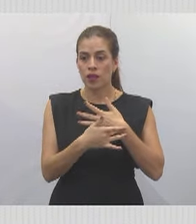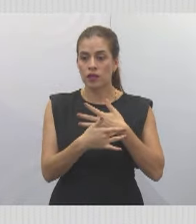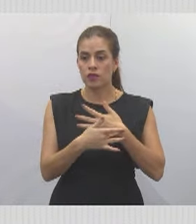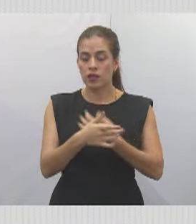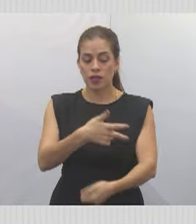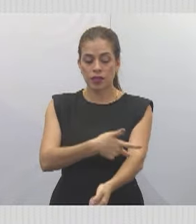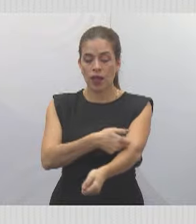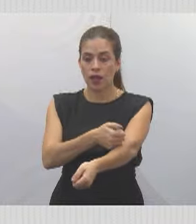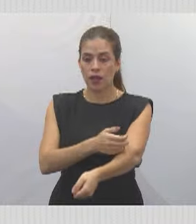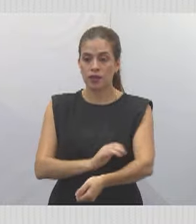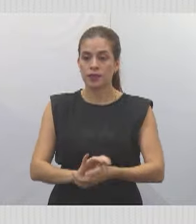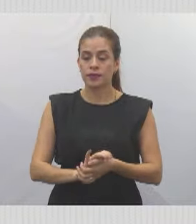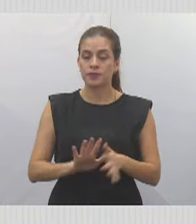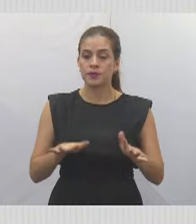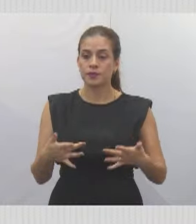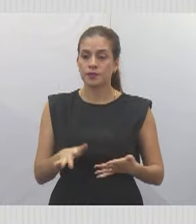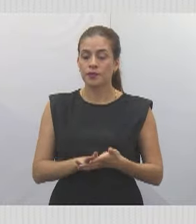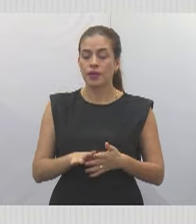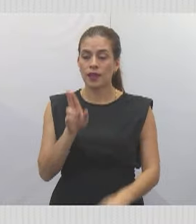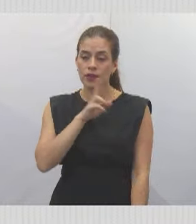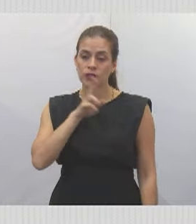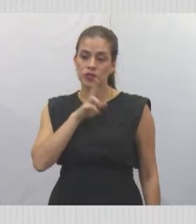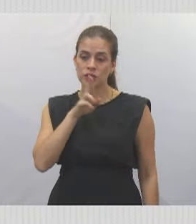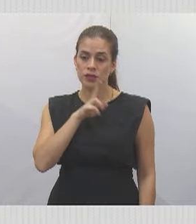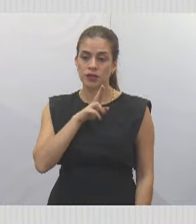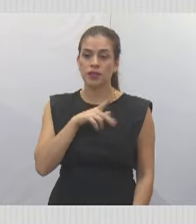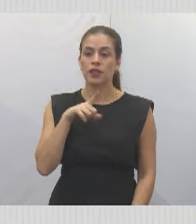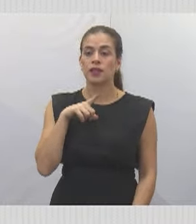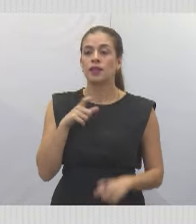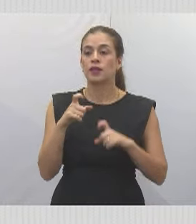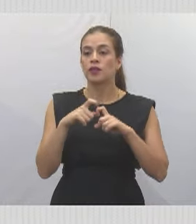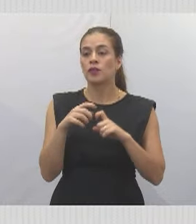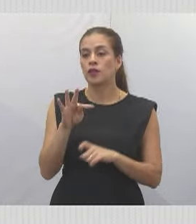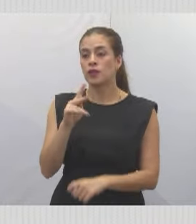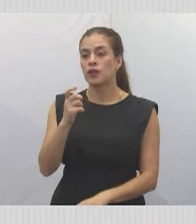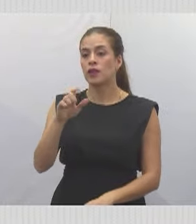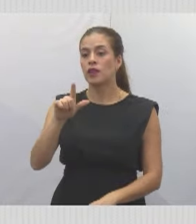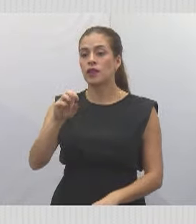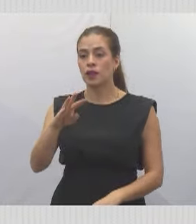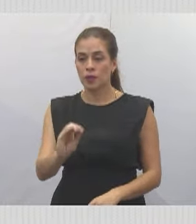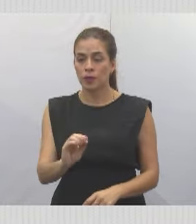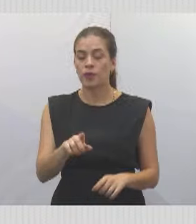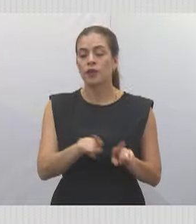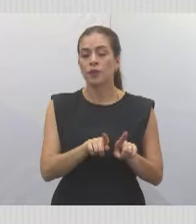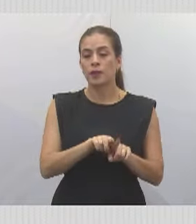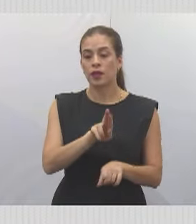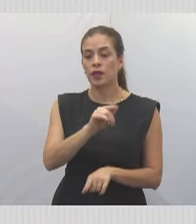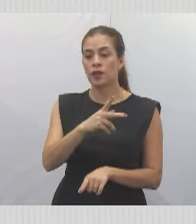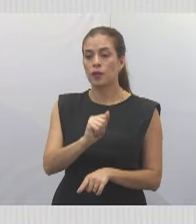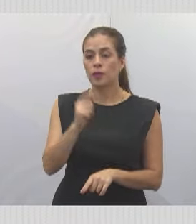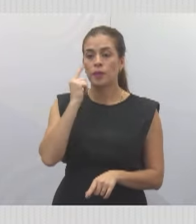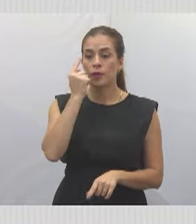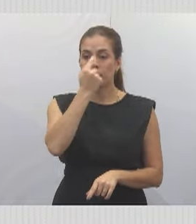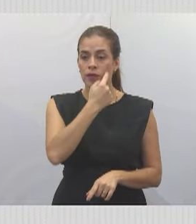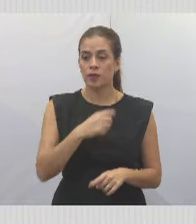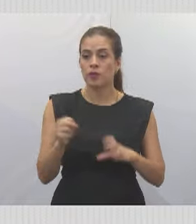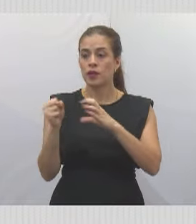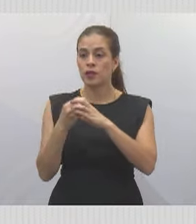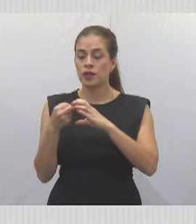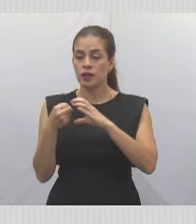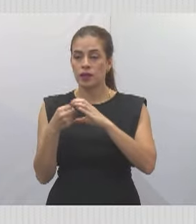para a gente. Na atenção de urgência e emergência, temos a UPA Dr. Telmo de Almeida Cruz, a UPA Parque Meia Lua, a Santa Casa de Misericórdia com o